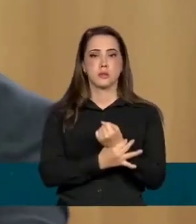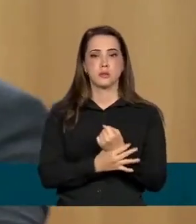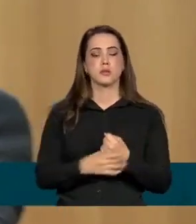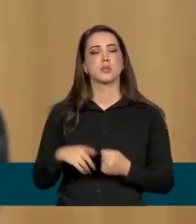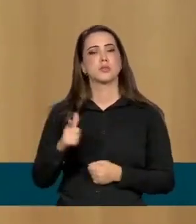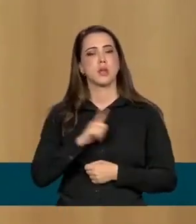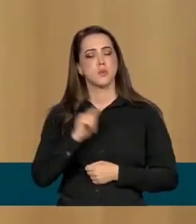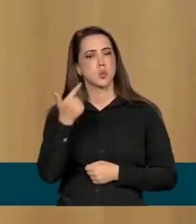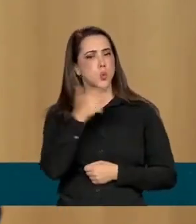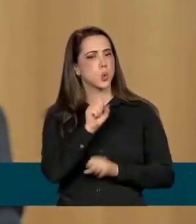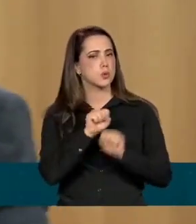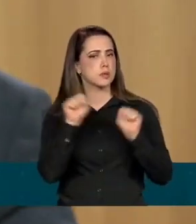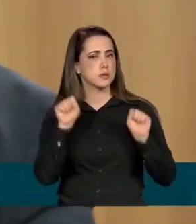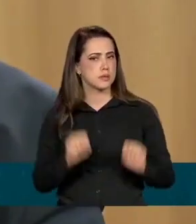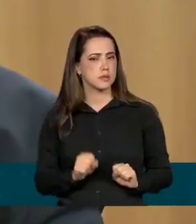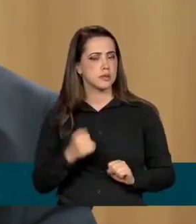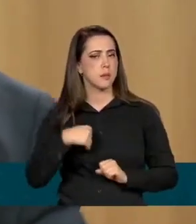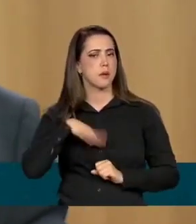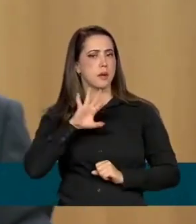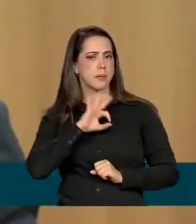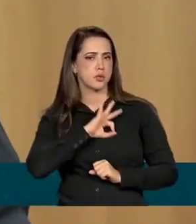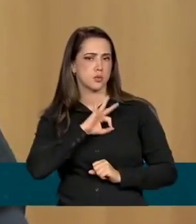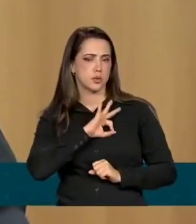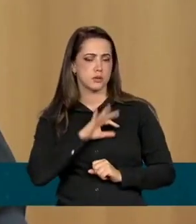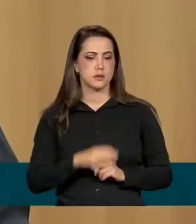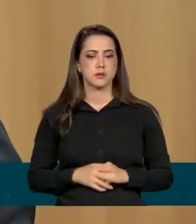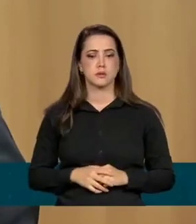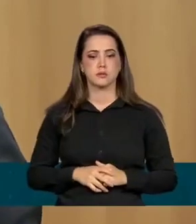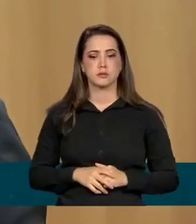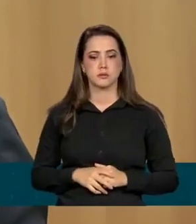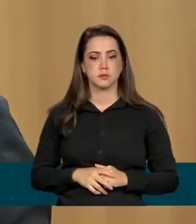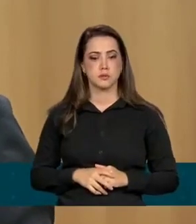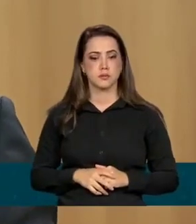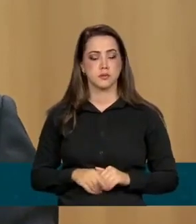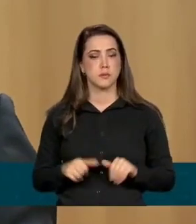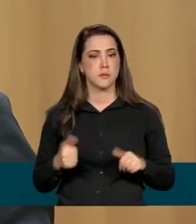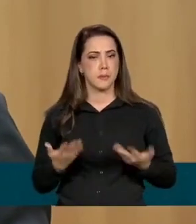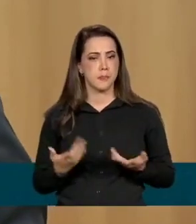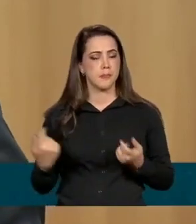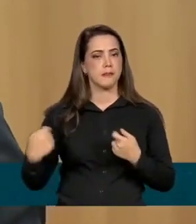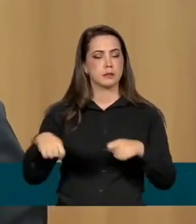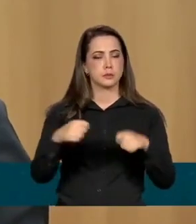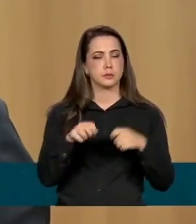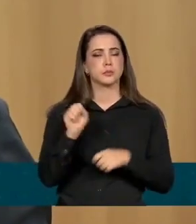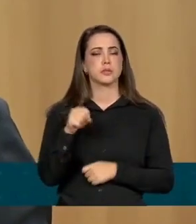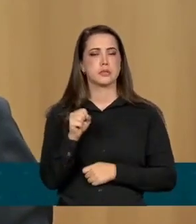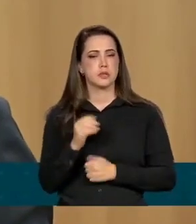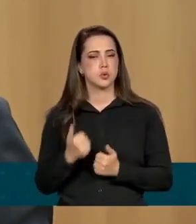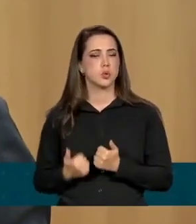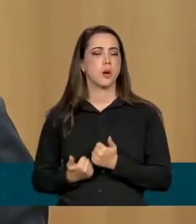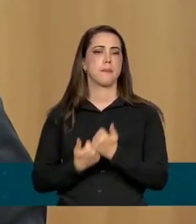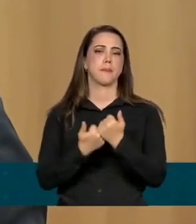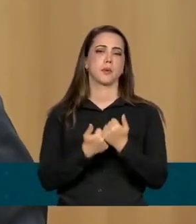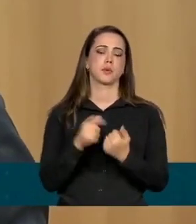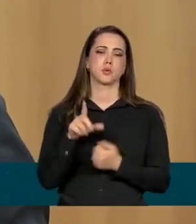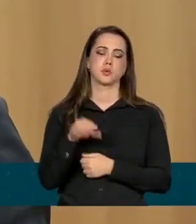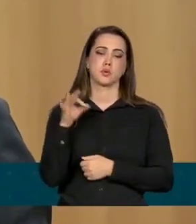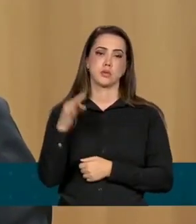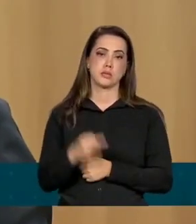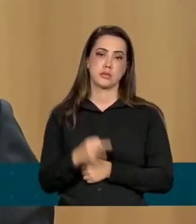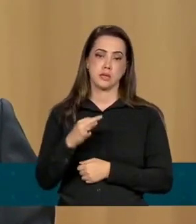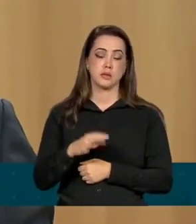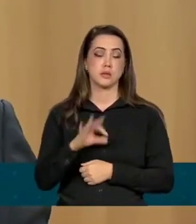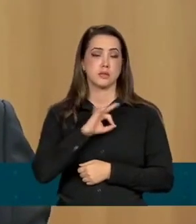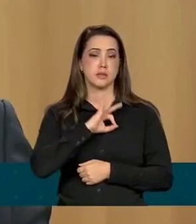Nós temos o outro sistema que é mais policial. E aí, sim, é necessária uma colaboração decisiva